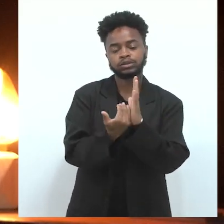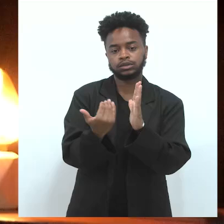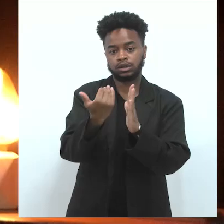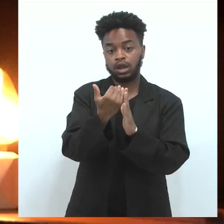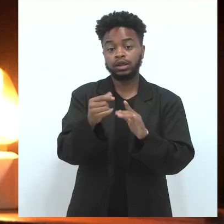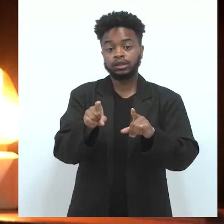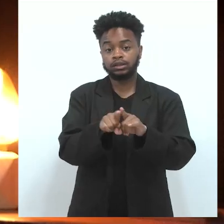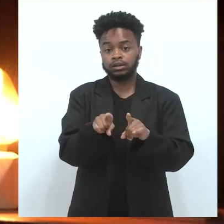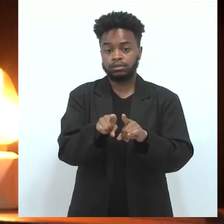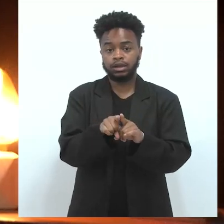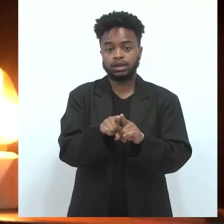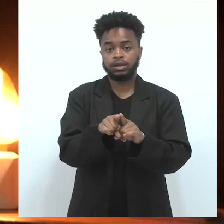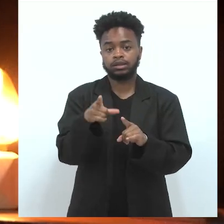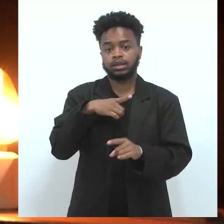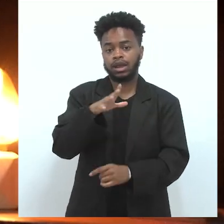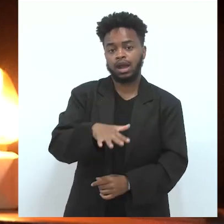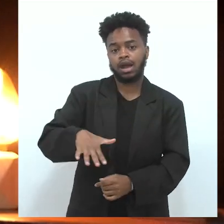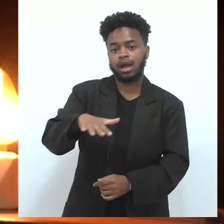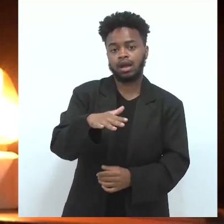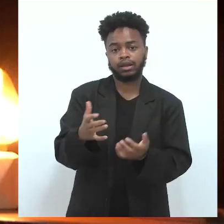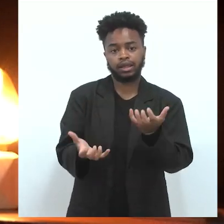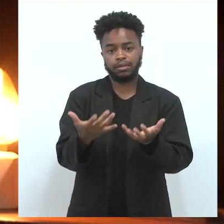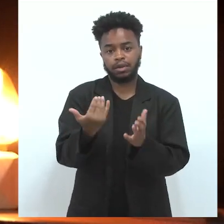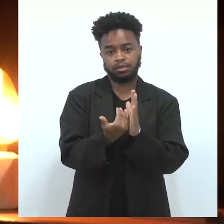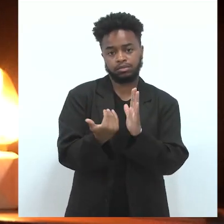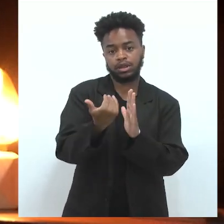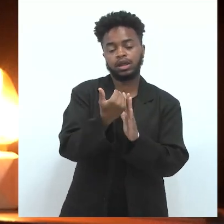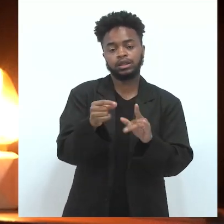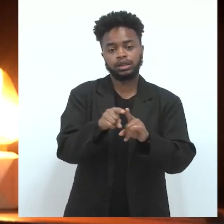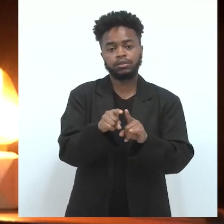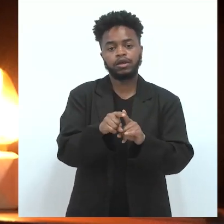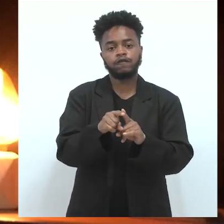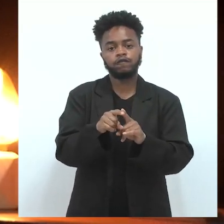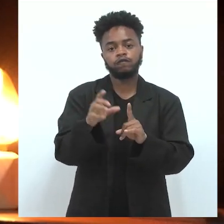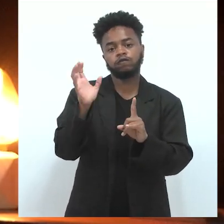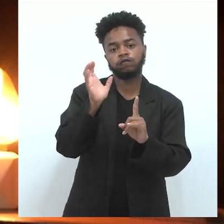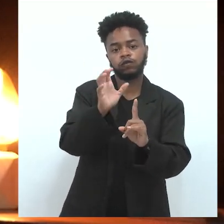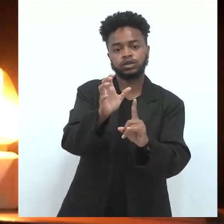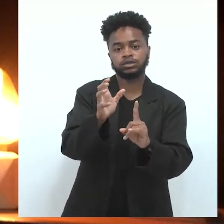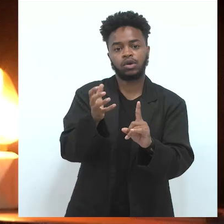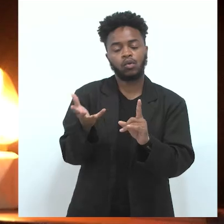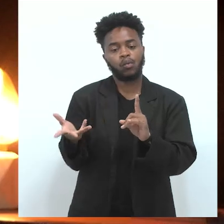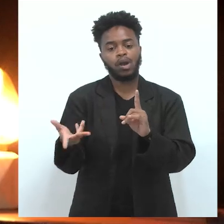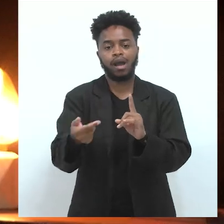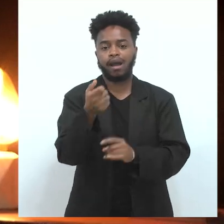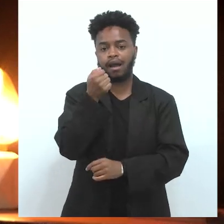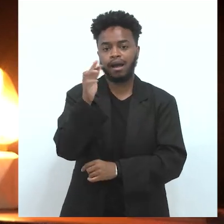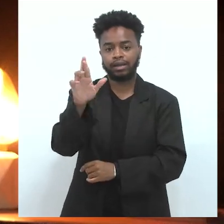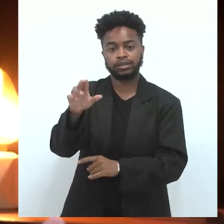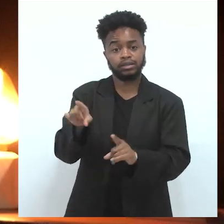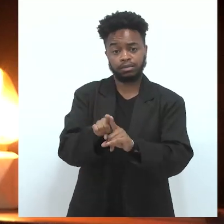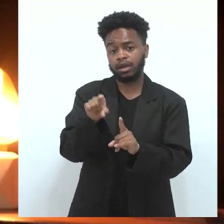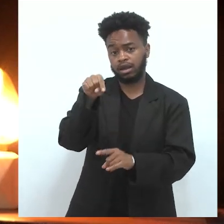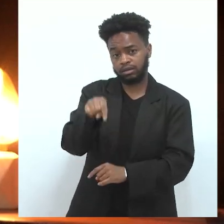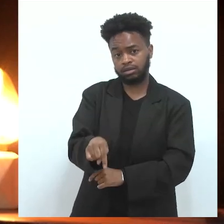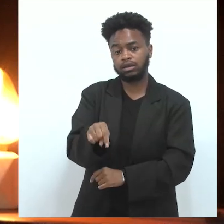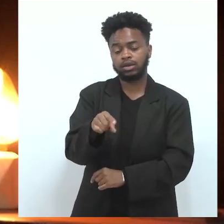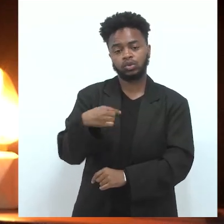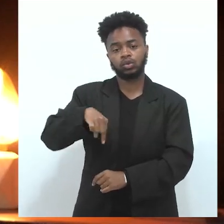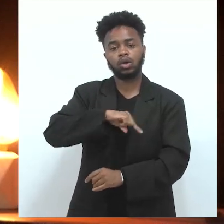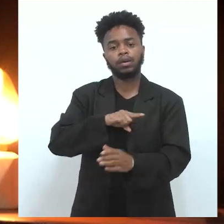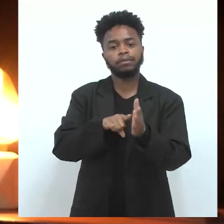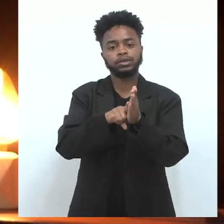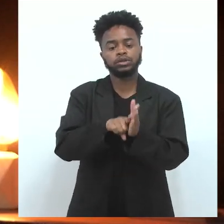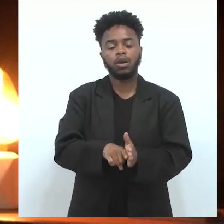incêndios, levando a maiores áreas queimadas e aí impactando a qualidade do ar, inclusive em regiões distantes, como, por exemplo, o nosso